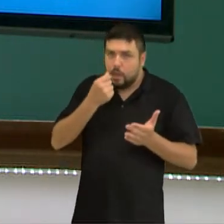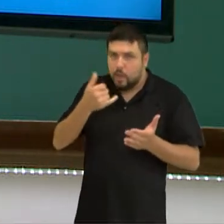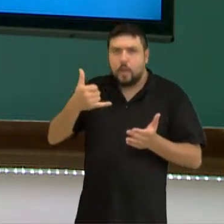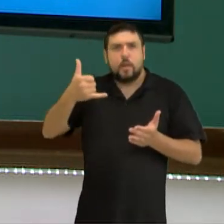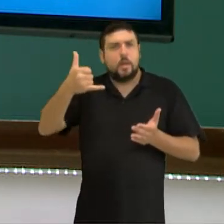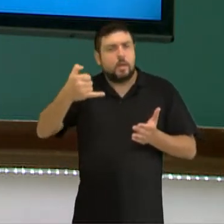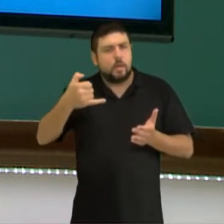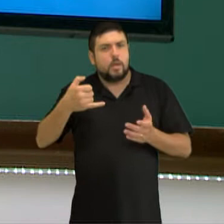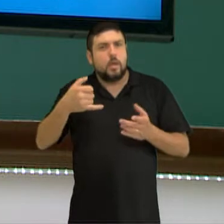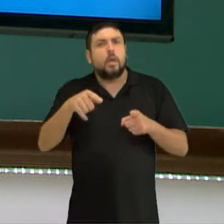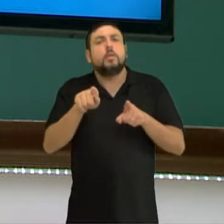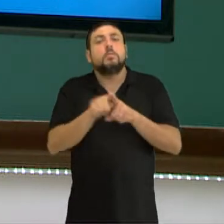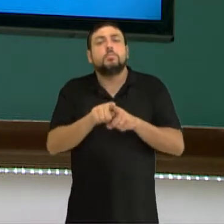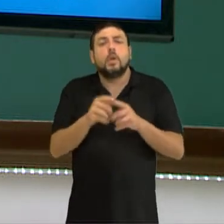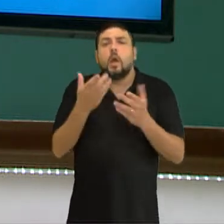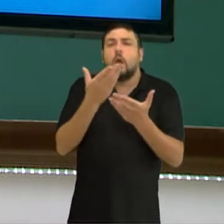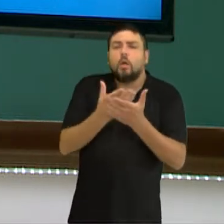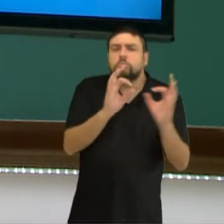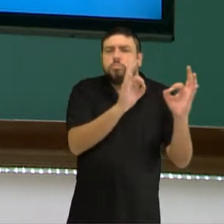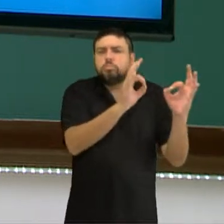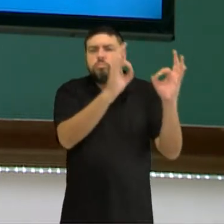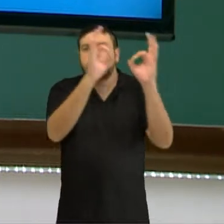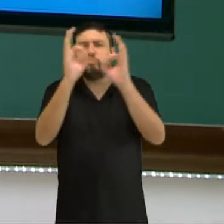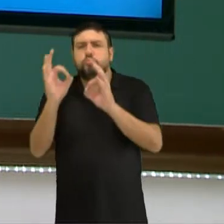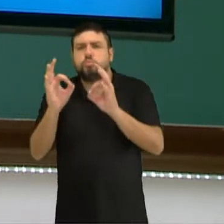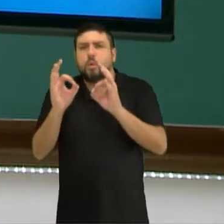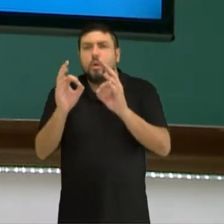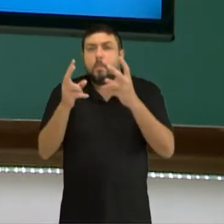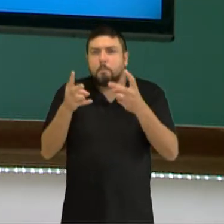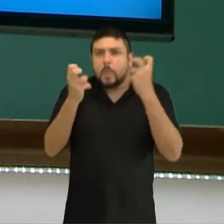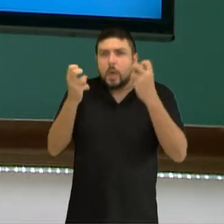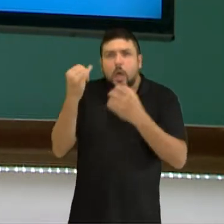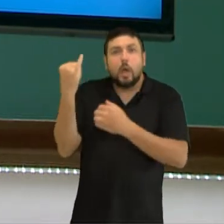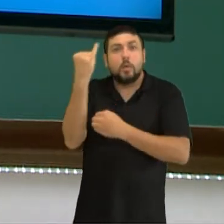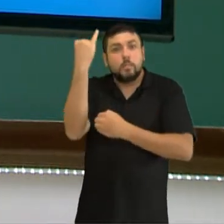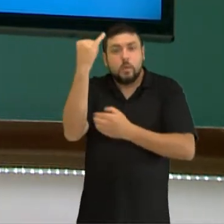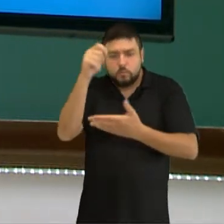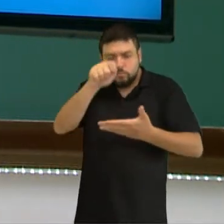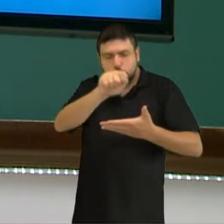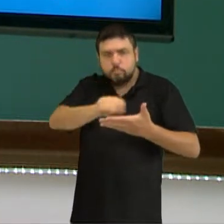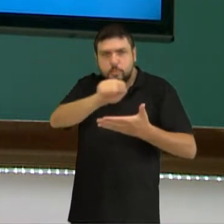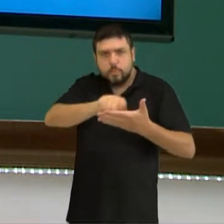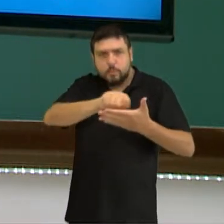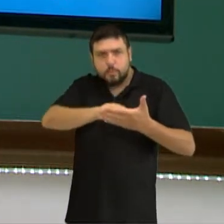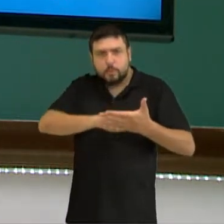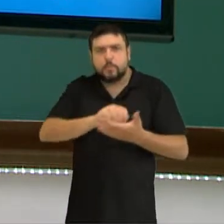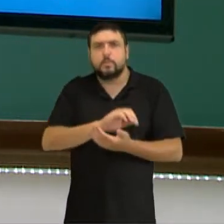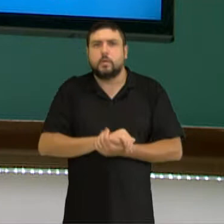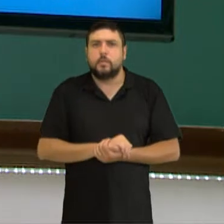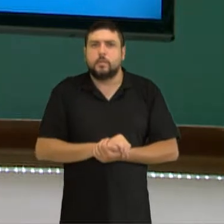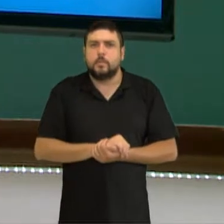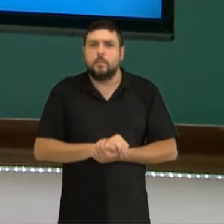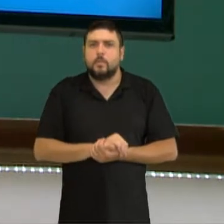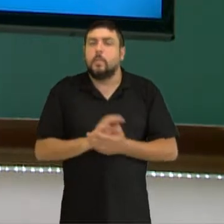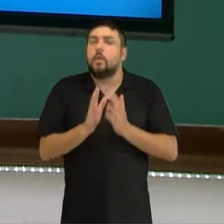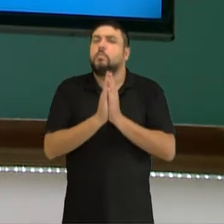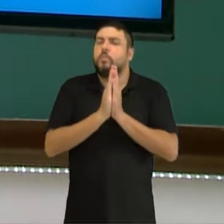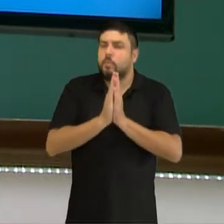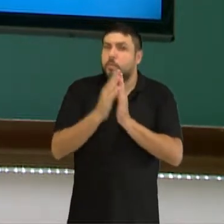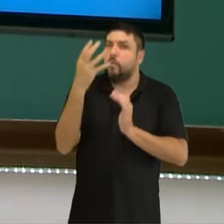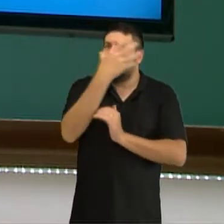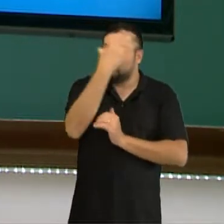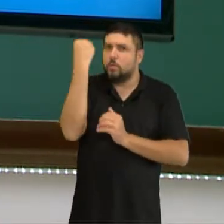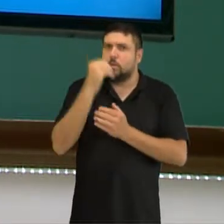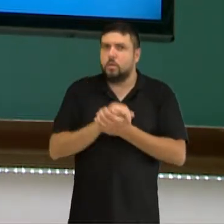e anote tudo aquilo que você considerar importante para continuar seus estudos. Não esquece. Então você viu